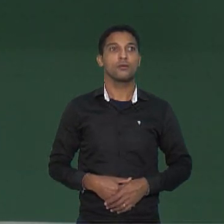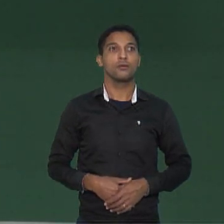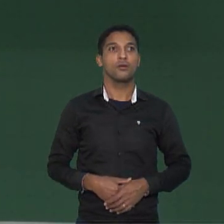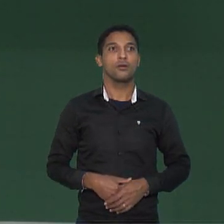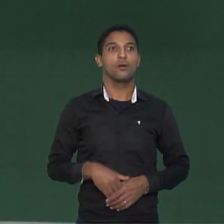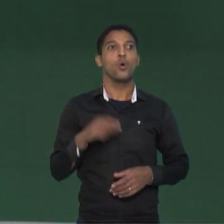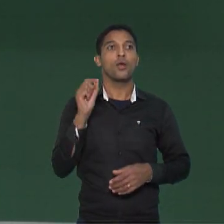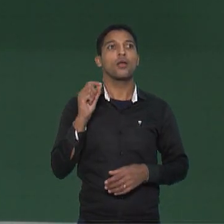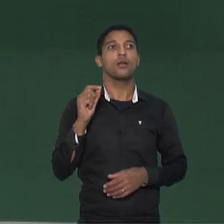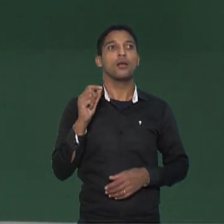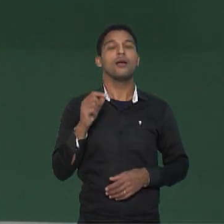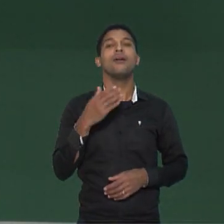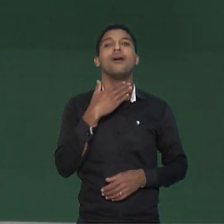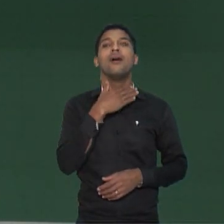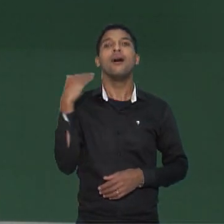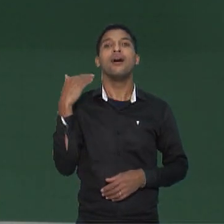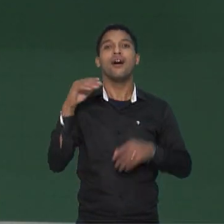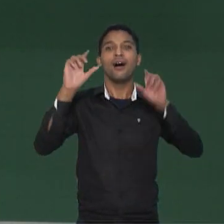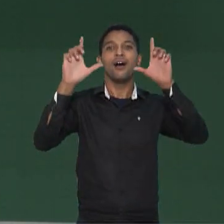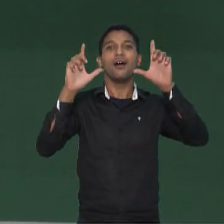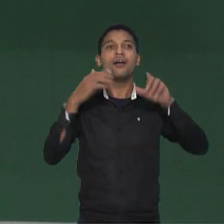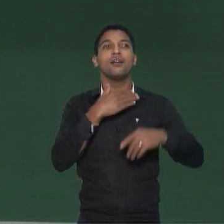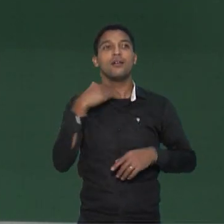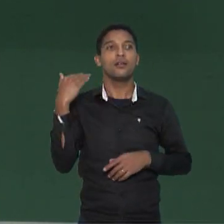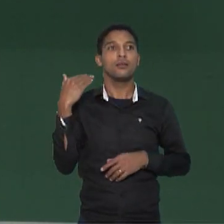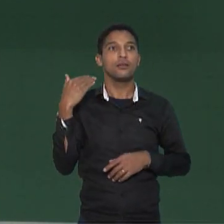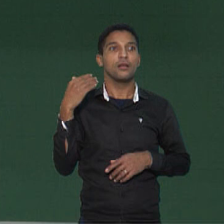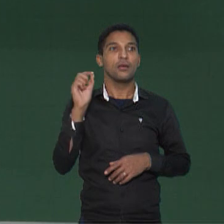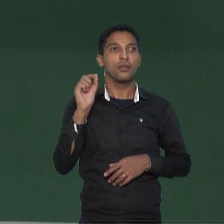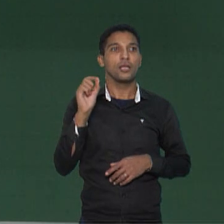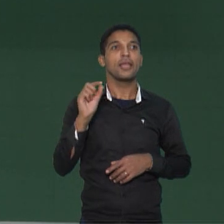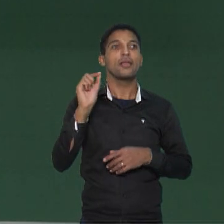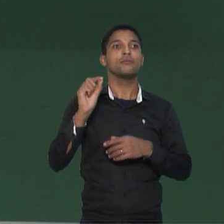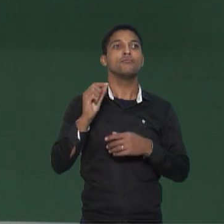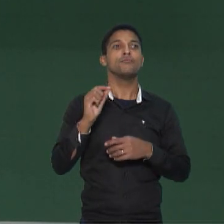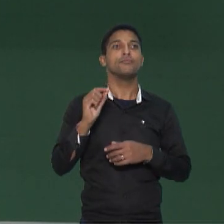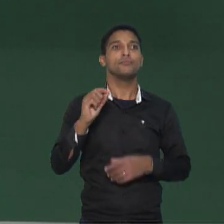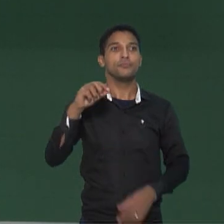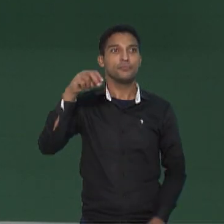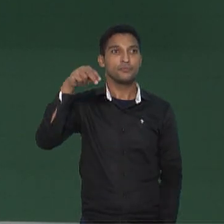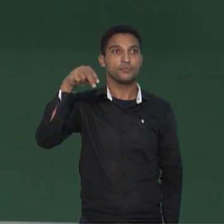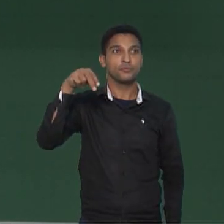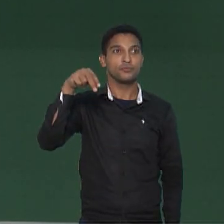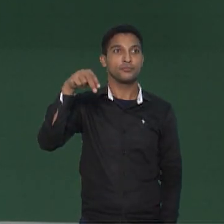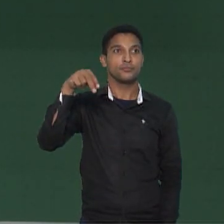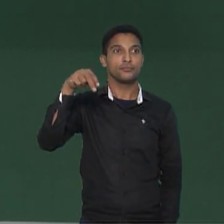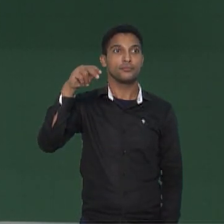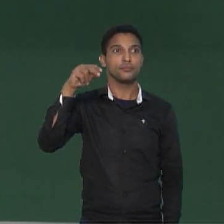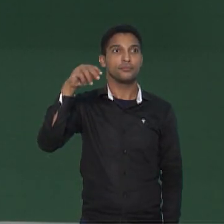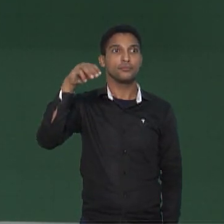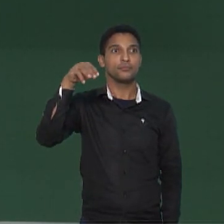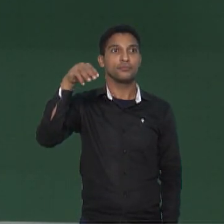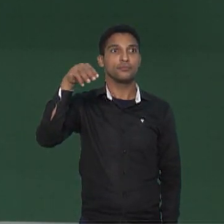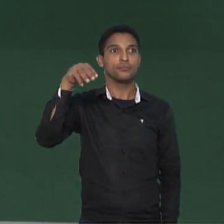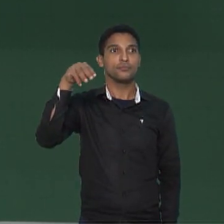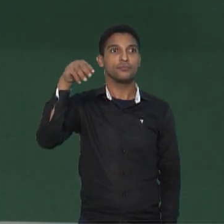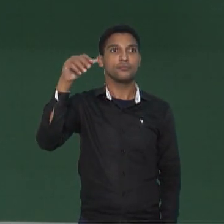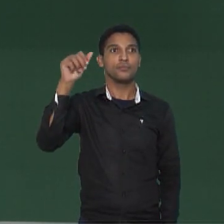era, pós-revolucionistas, ou revolucionistas, né, ele escrevia para aquele